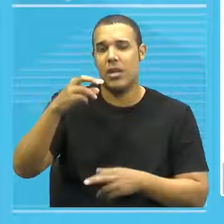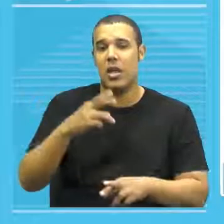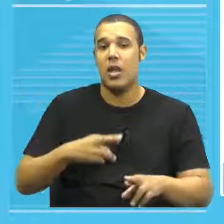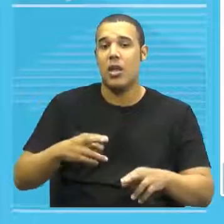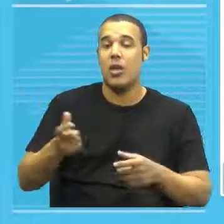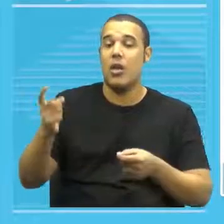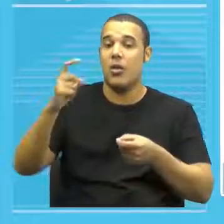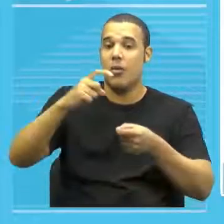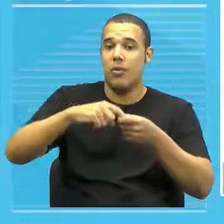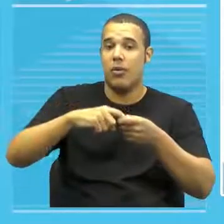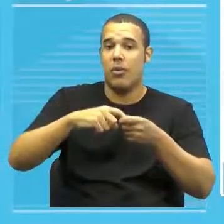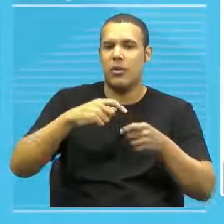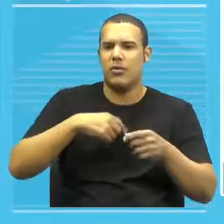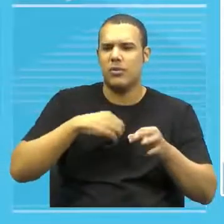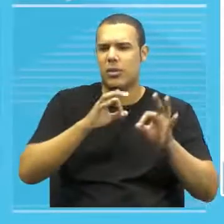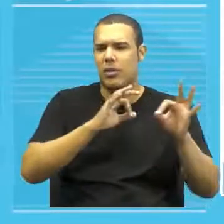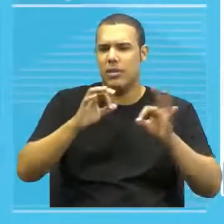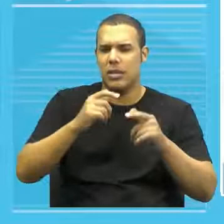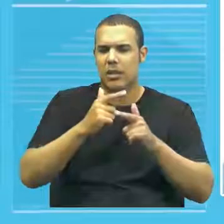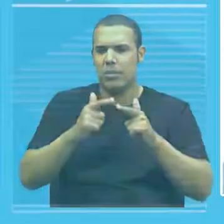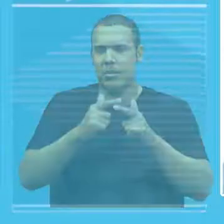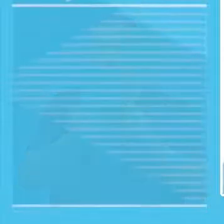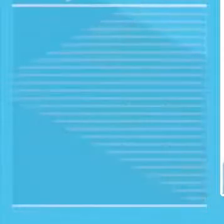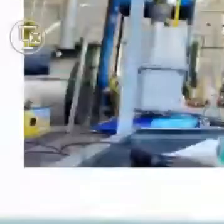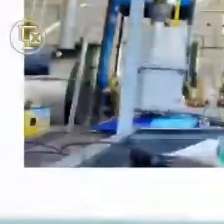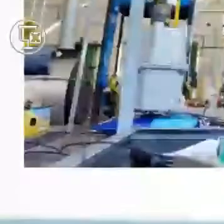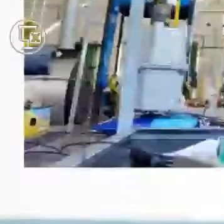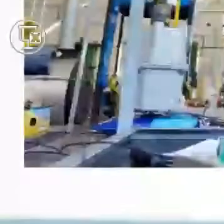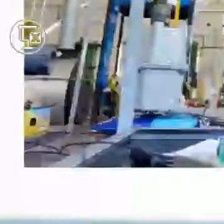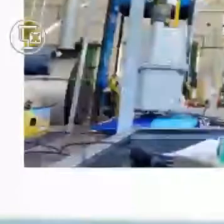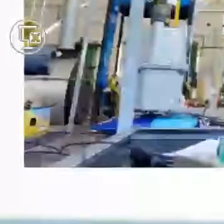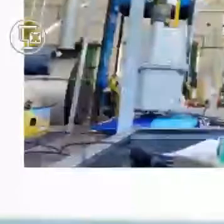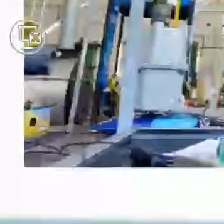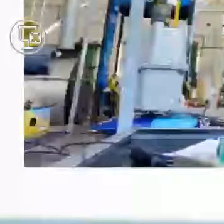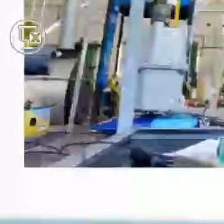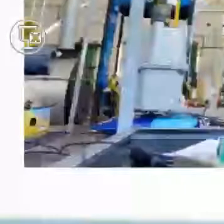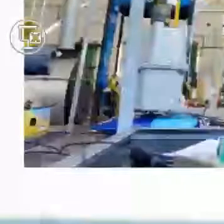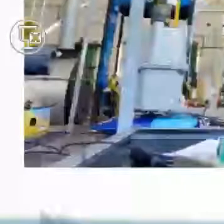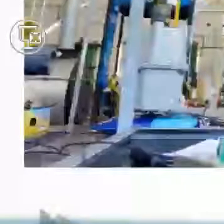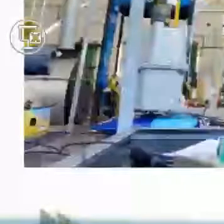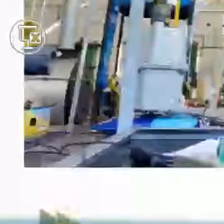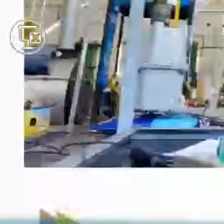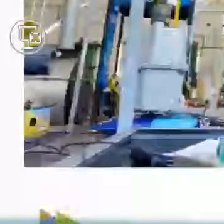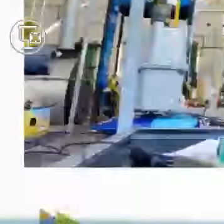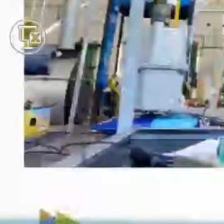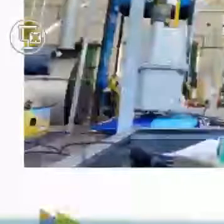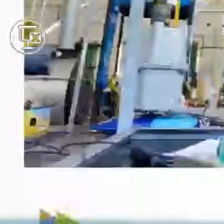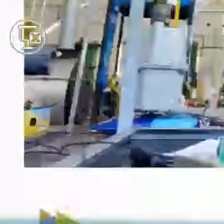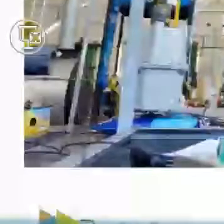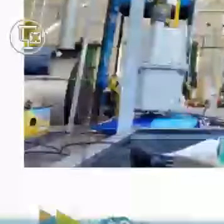gente vai só fazer uma justa aqui na transmissão E aí